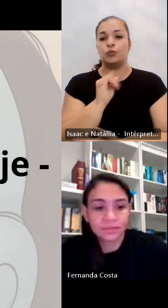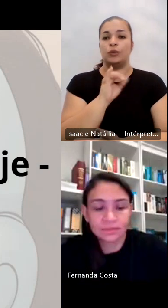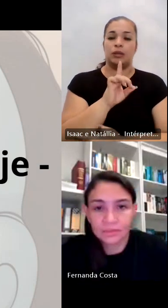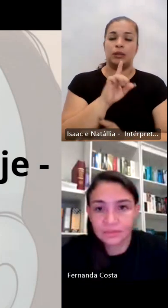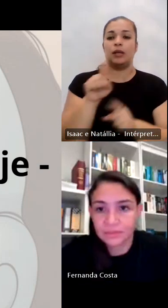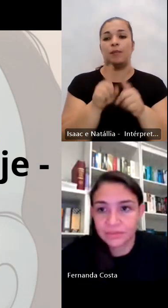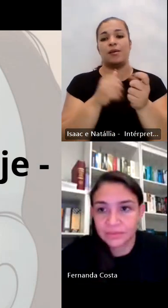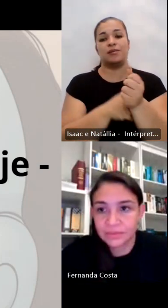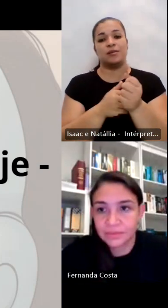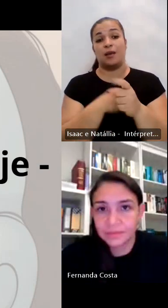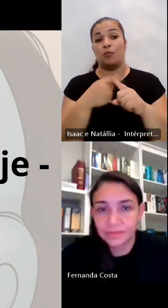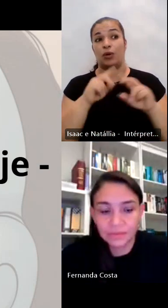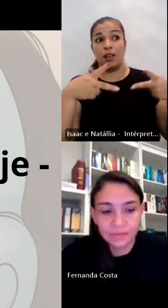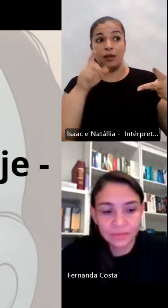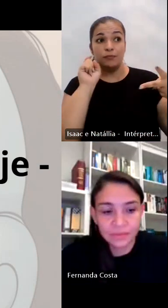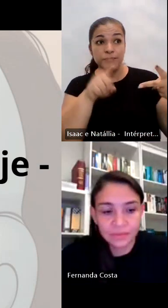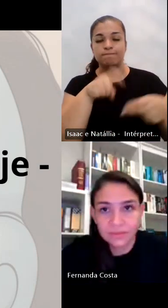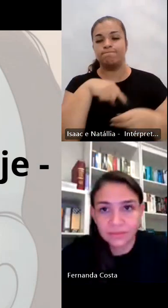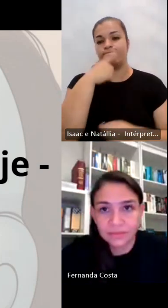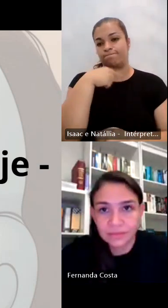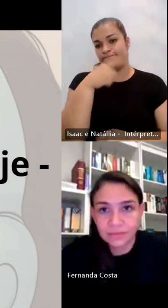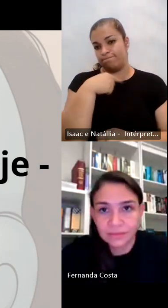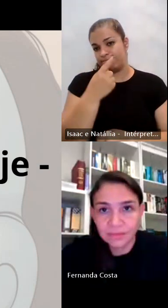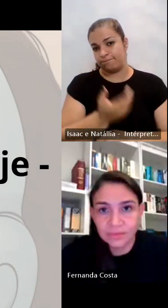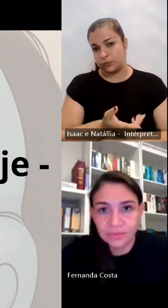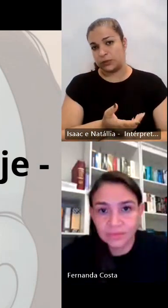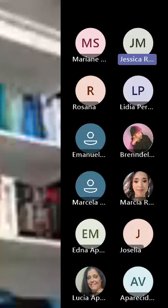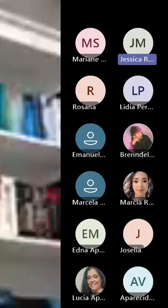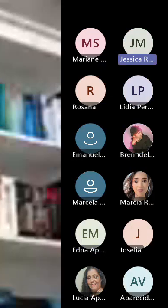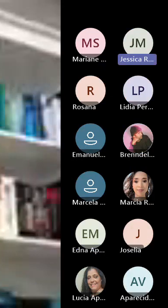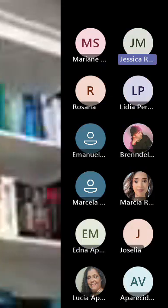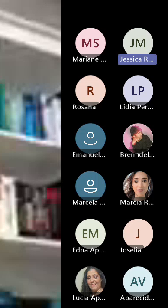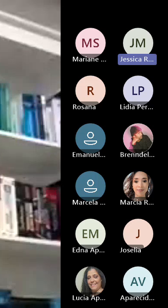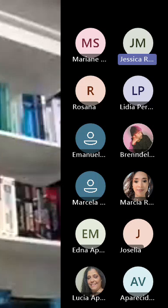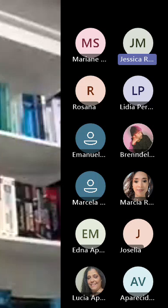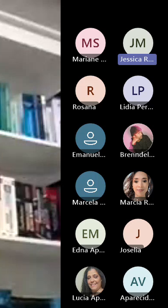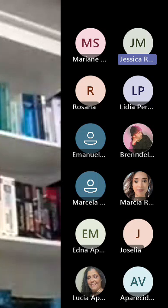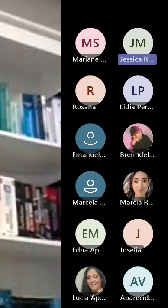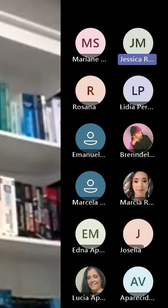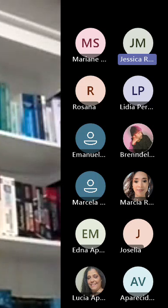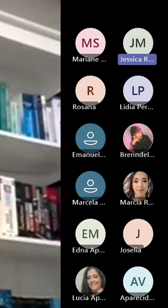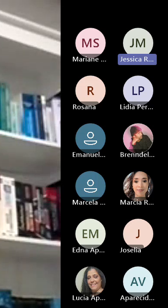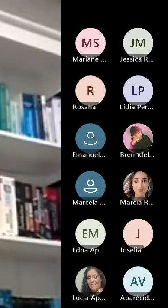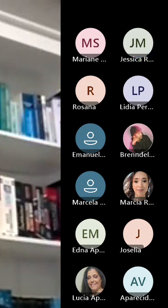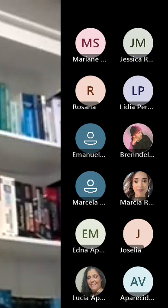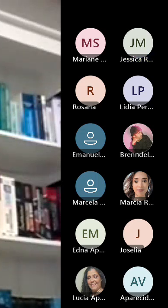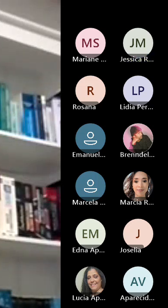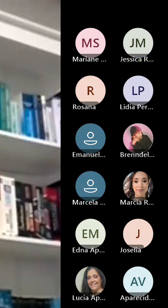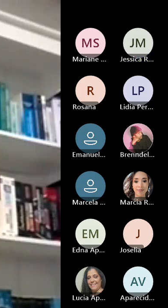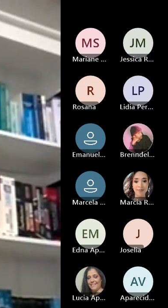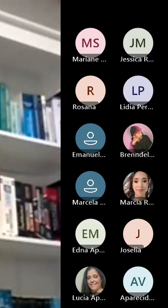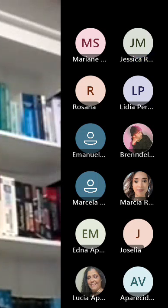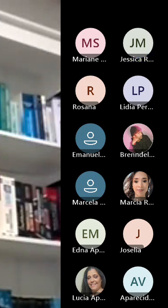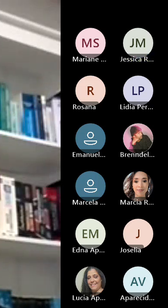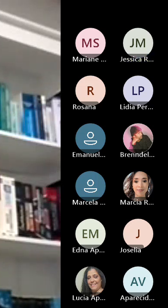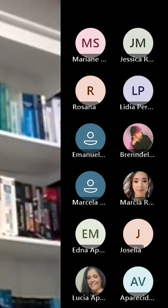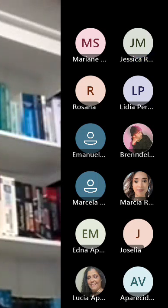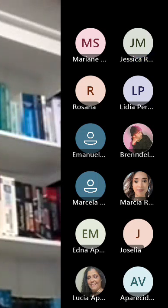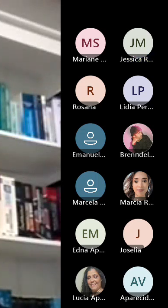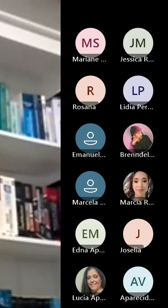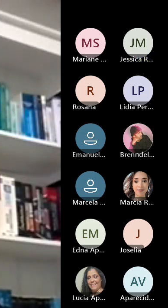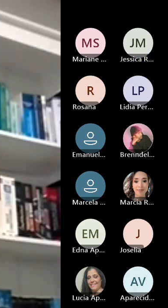aí a forma que eu pensei foi compartilhar lá o ID e a senha para ver se eles conseguem, porque pelo link eles não estão entrando. Tá, vou tentar aqui ver o que